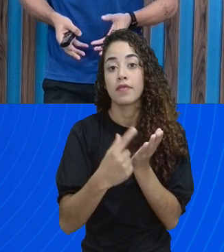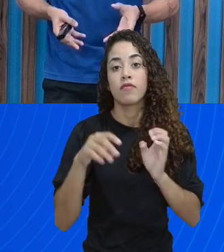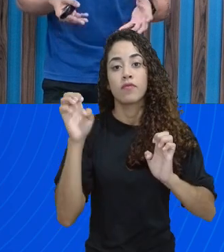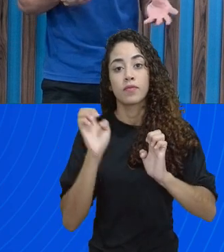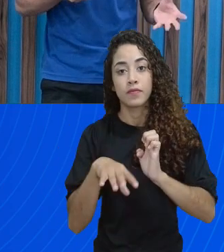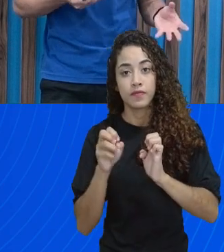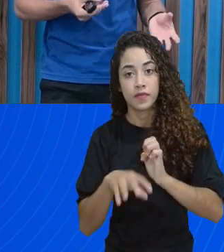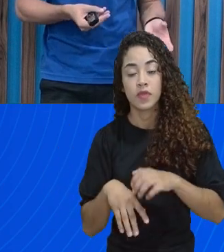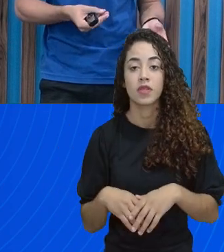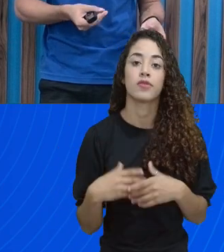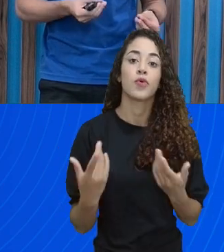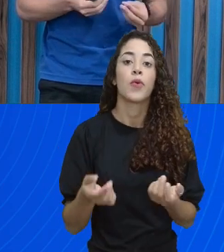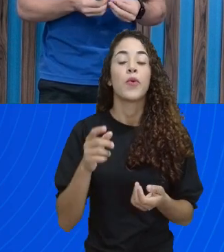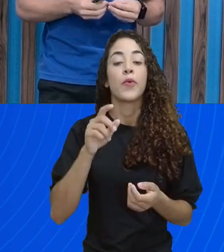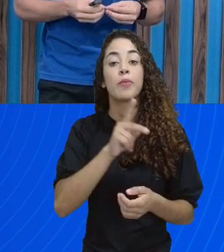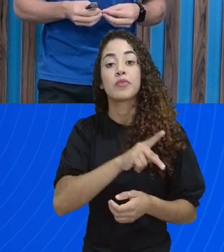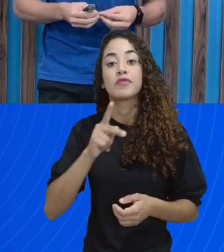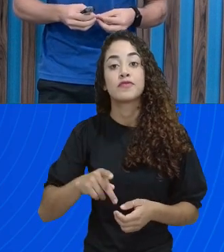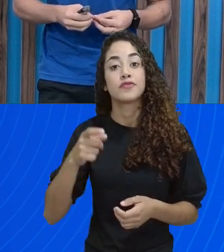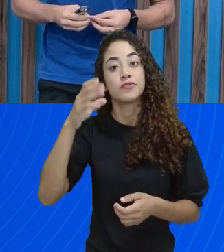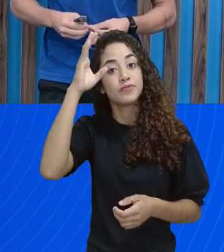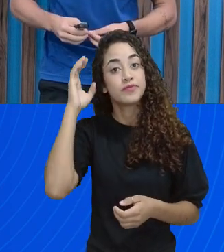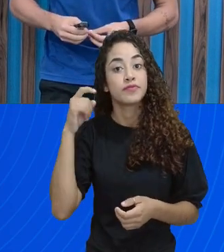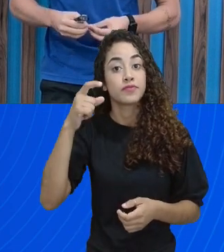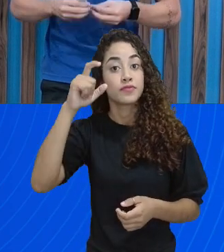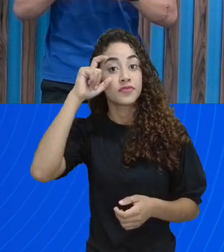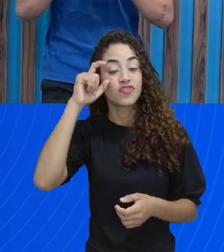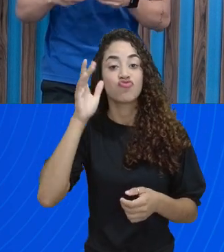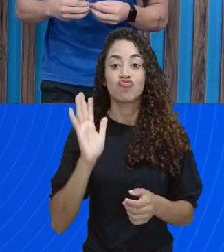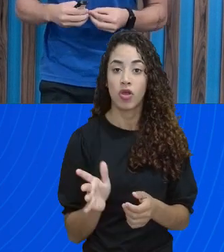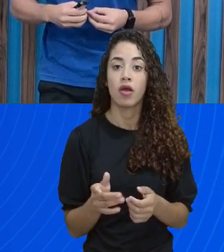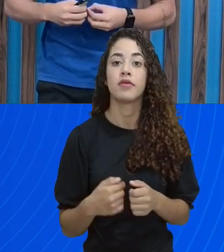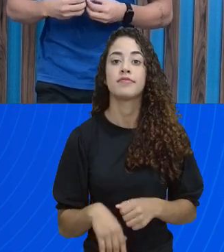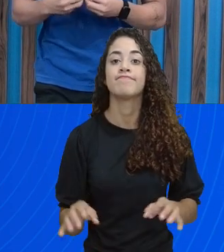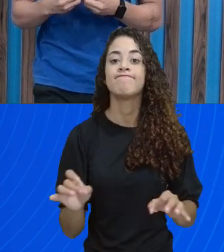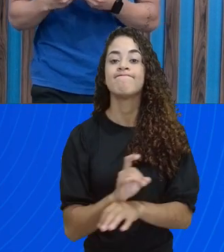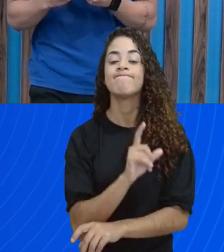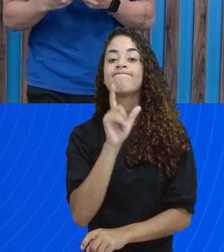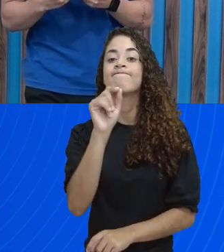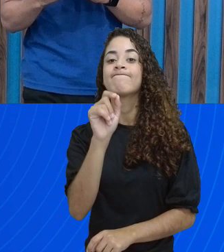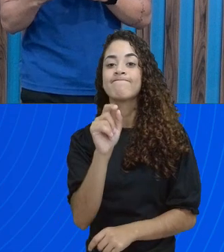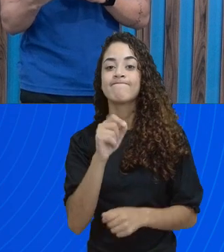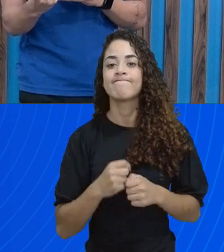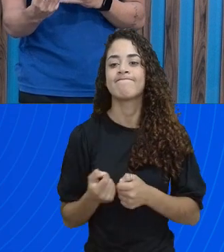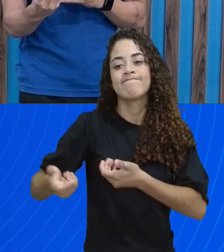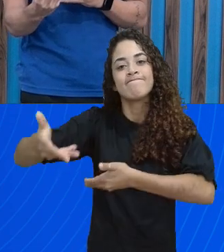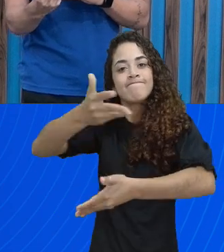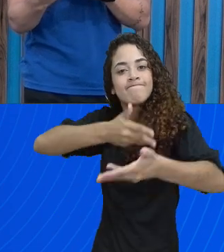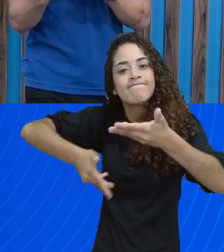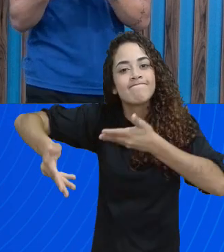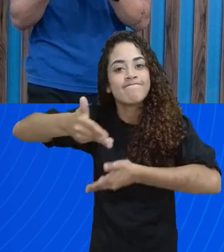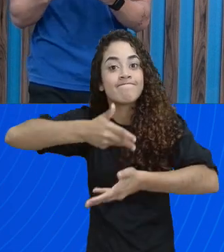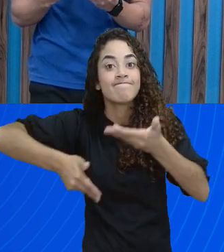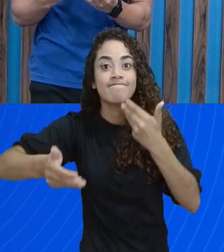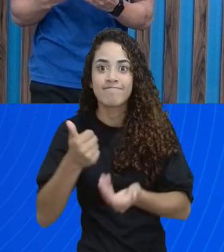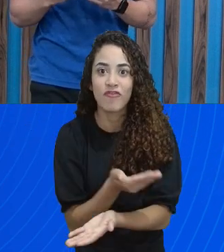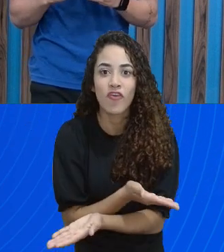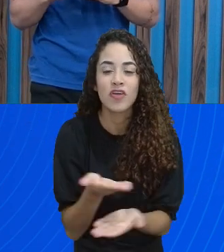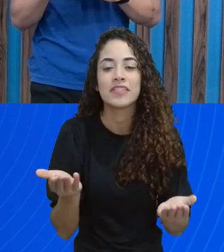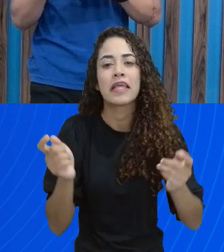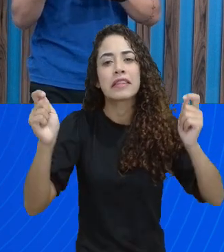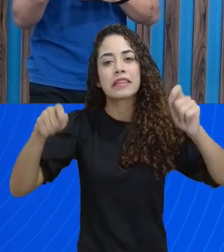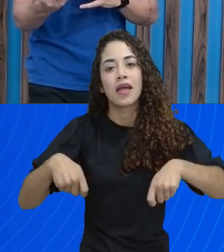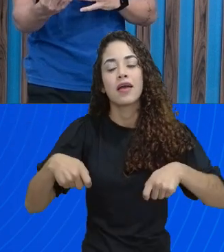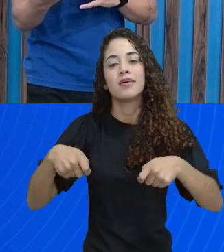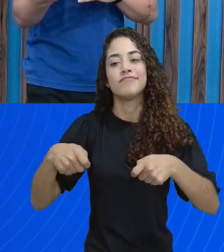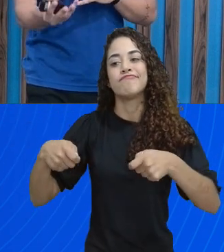Então, a professora Cláudia já está lá muito bem posicionada, pronta para fazer essa interação, né? Para que a gente possa interagir